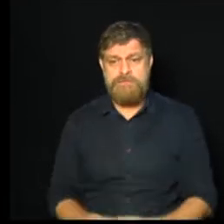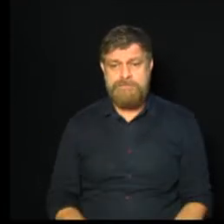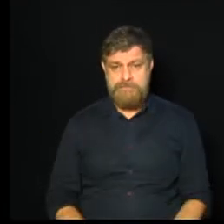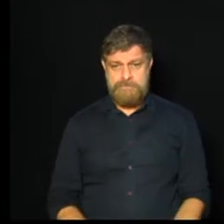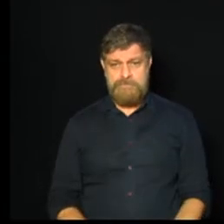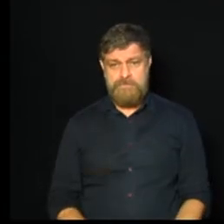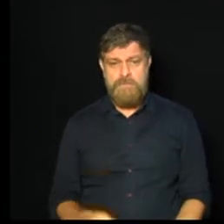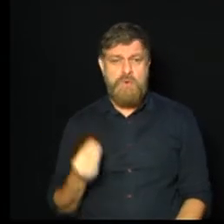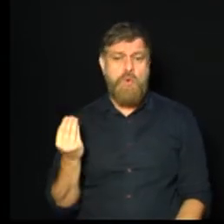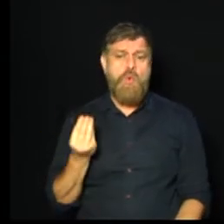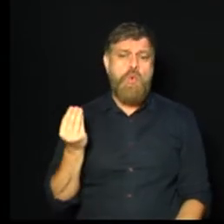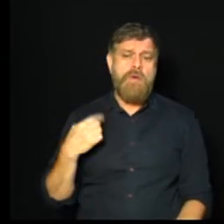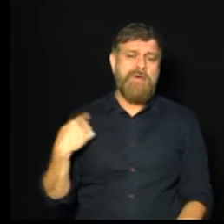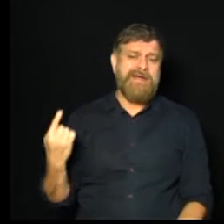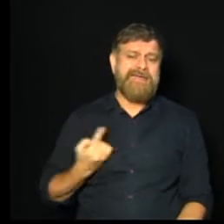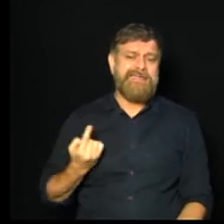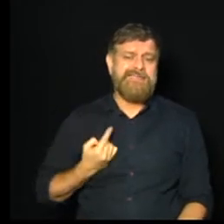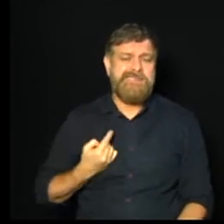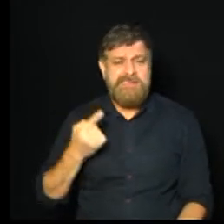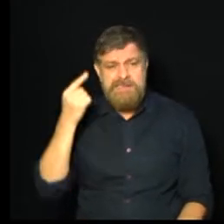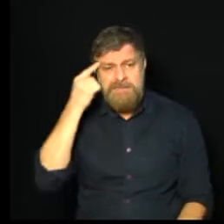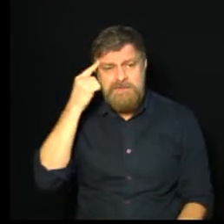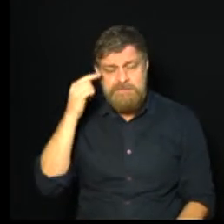E como que nós definimos as modalidades para fazer esse